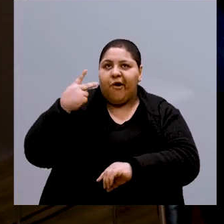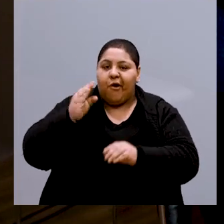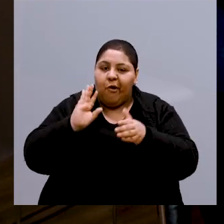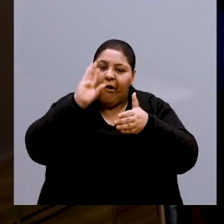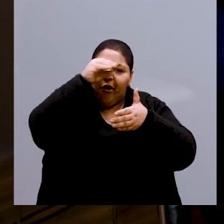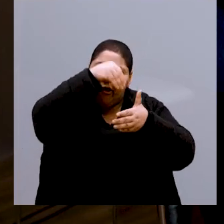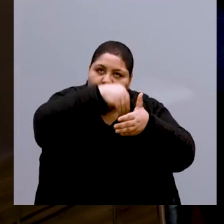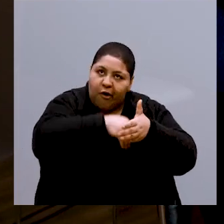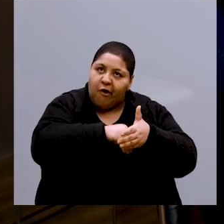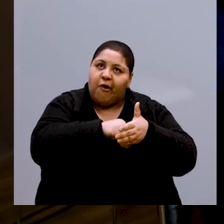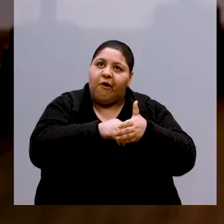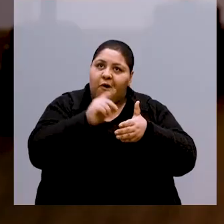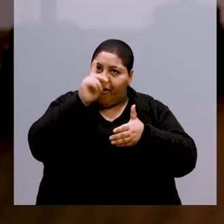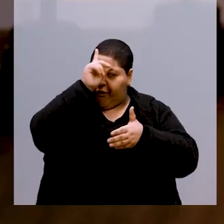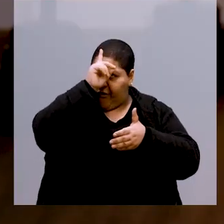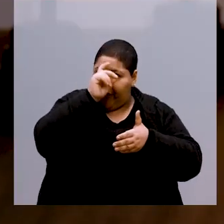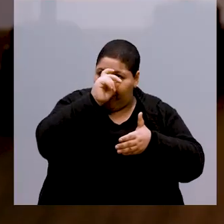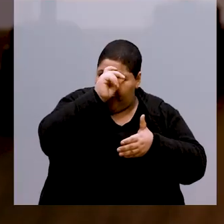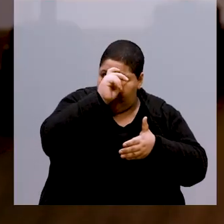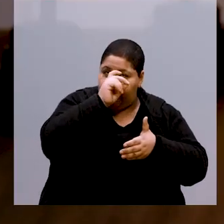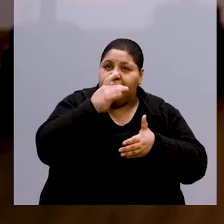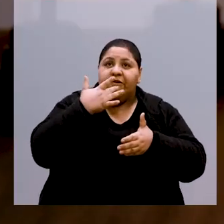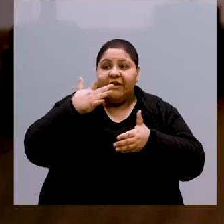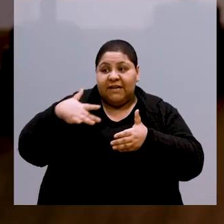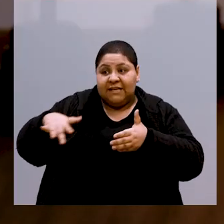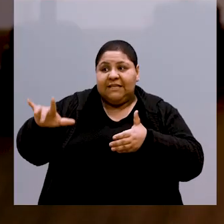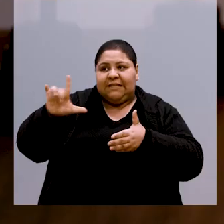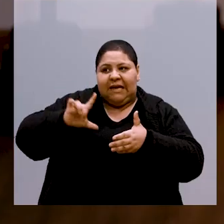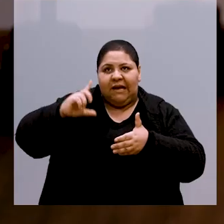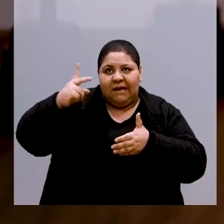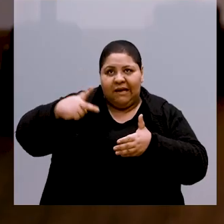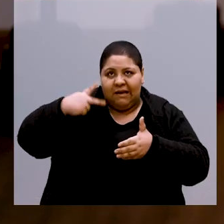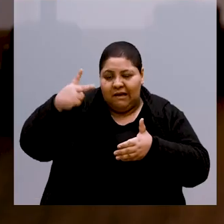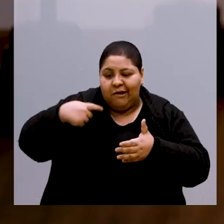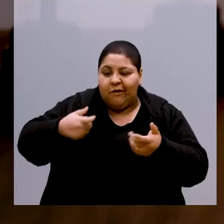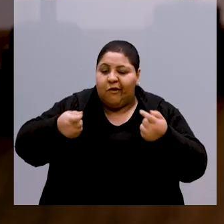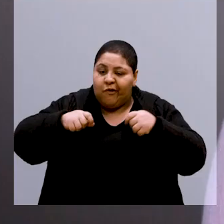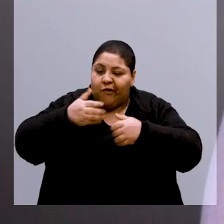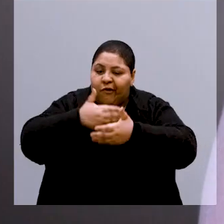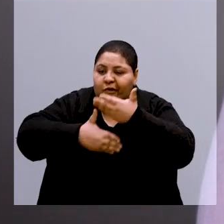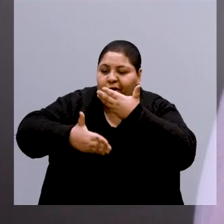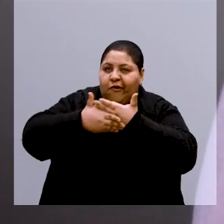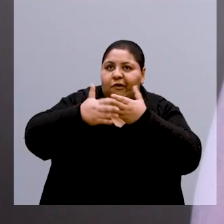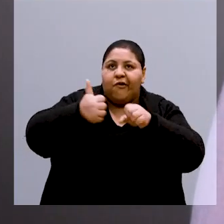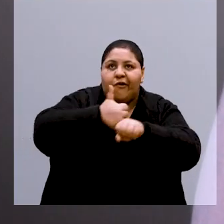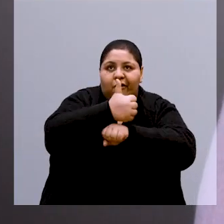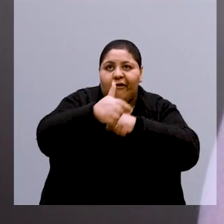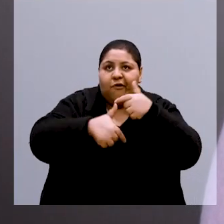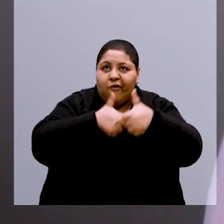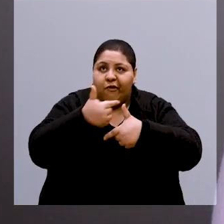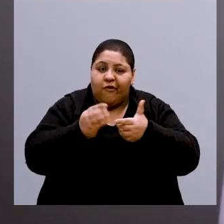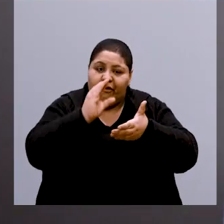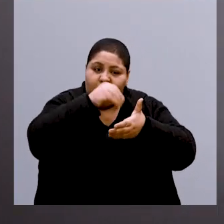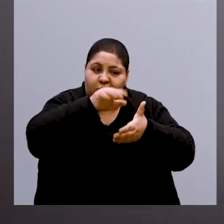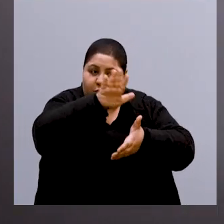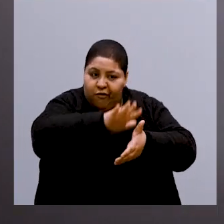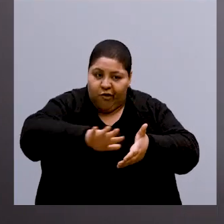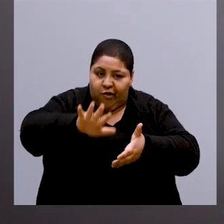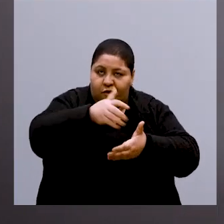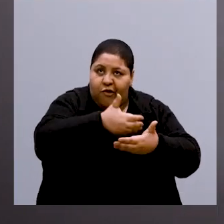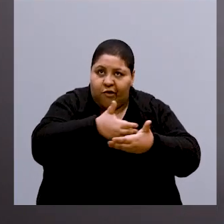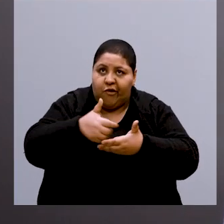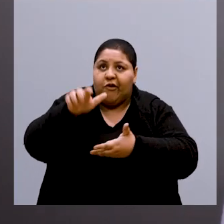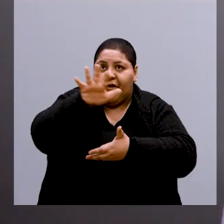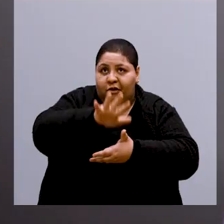né? Interna do Hospital Amigo da Criança, que a gente tem essa política, né? Capacitar todos os profissionais que trabalham dentro da